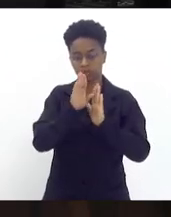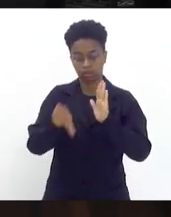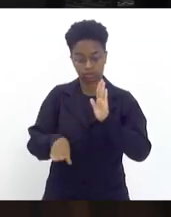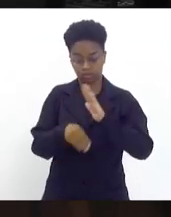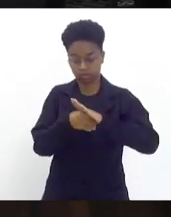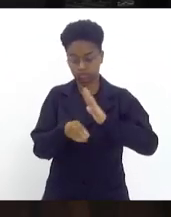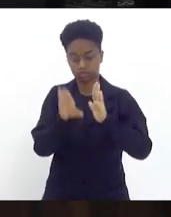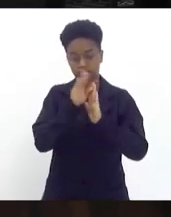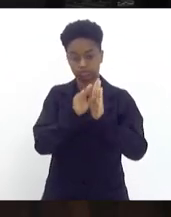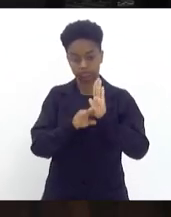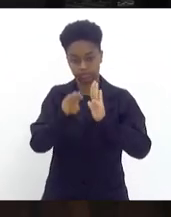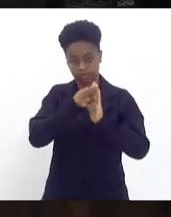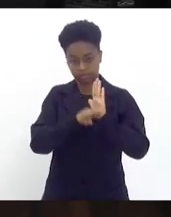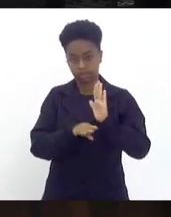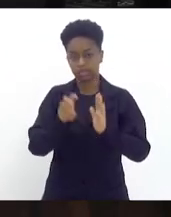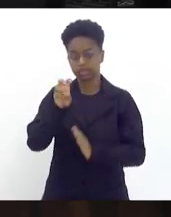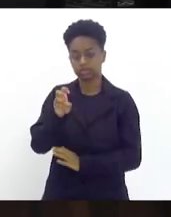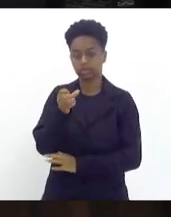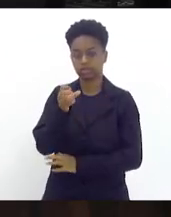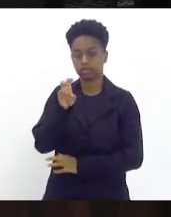do projeto 5.529,22